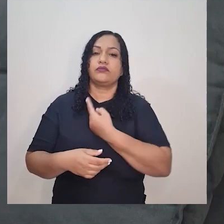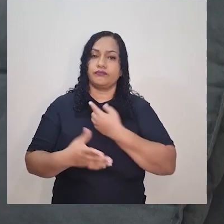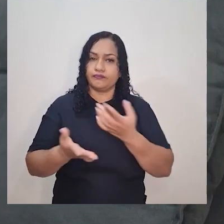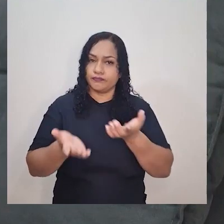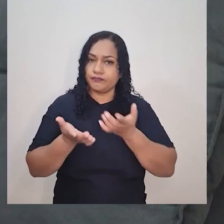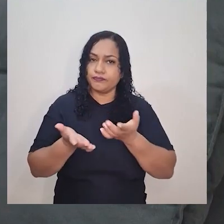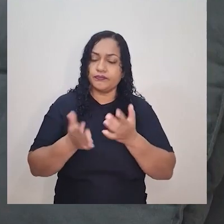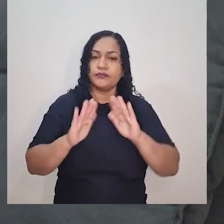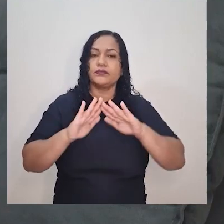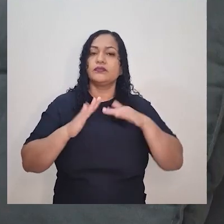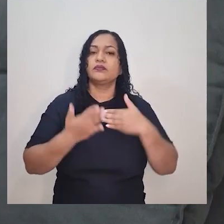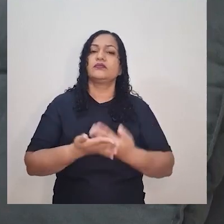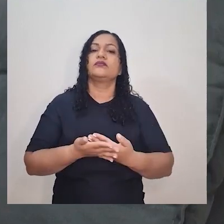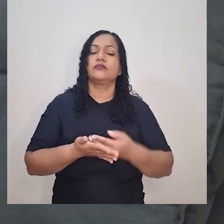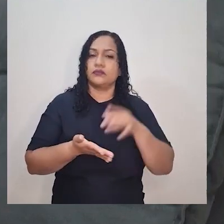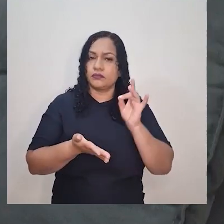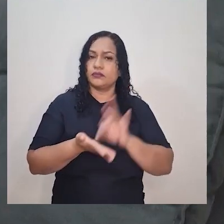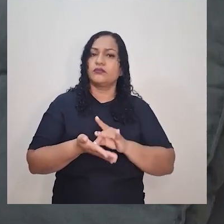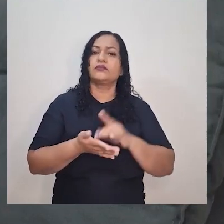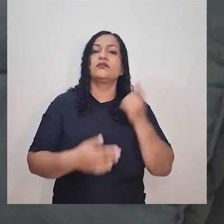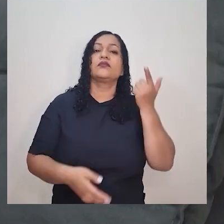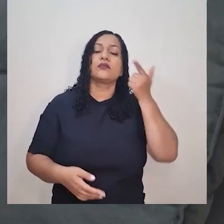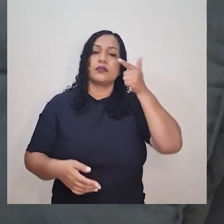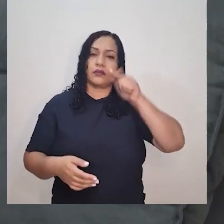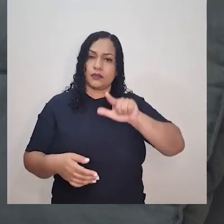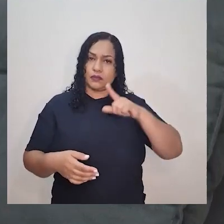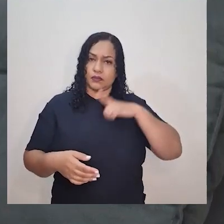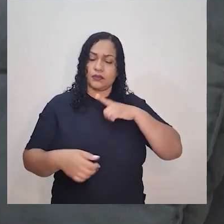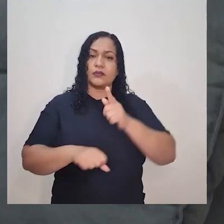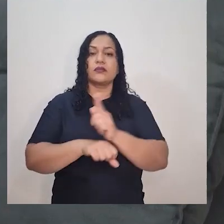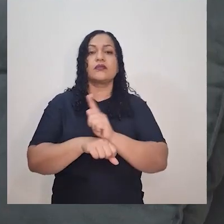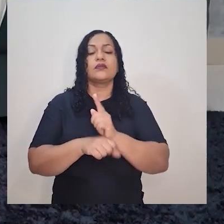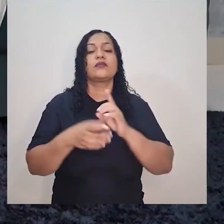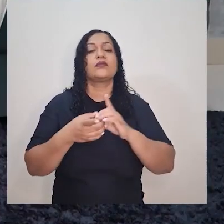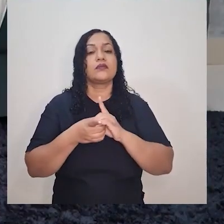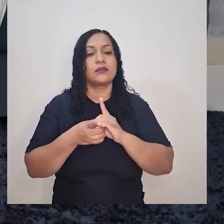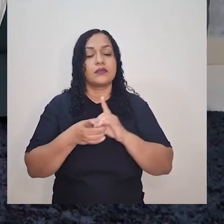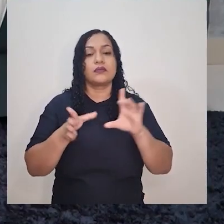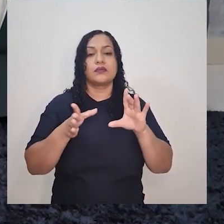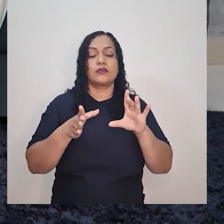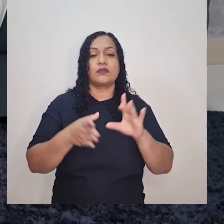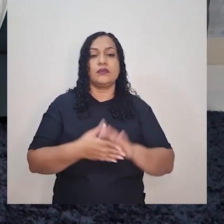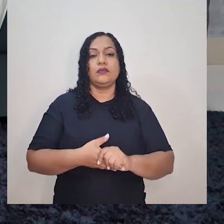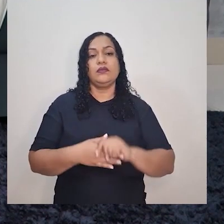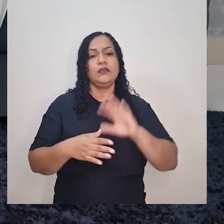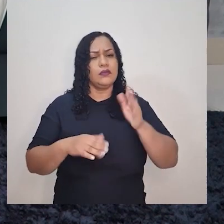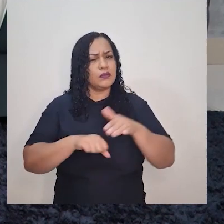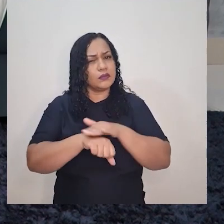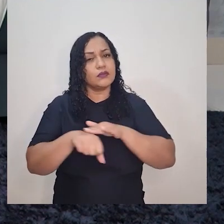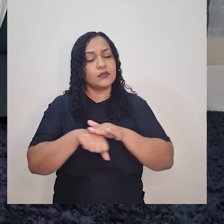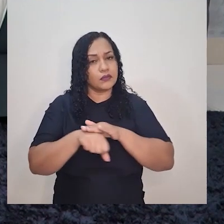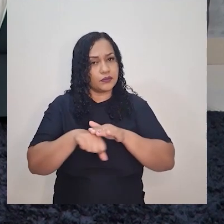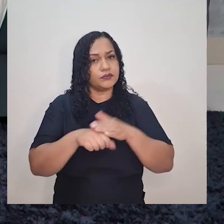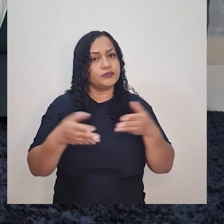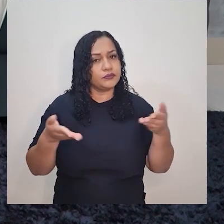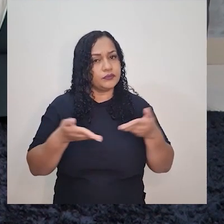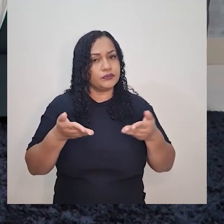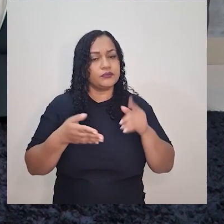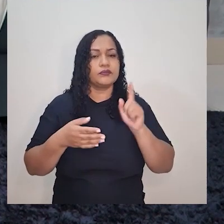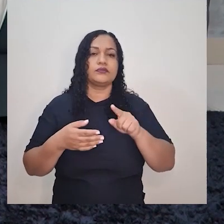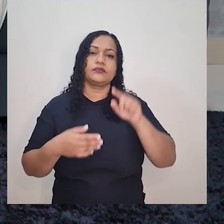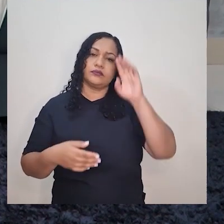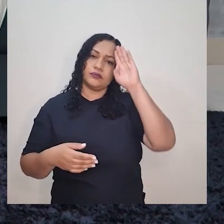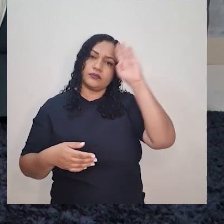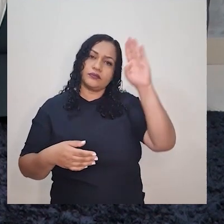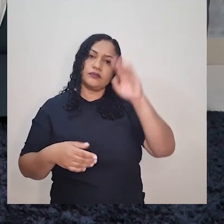as escolas, elas de fato consigam materializar a gestão democrática. Porque conforme nós conversamos, hoje é o